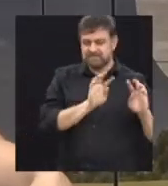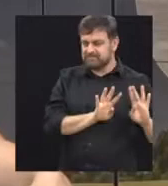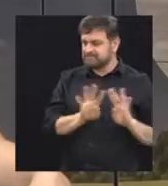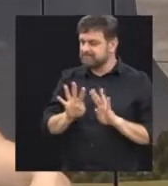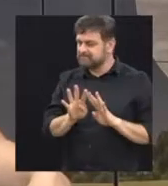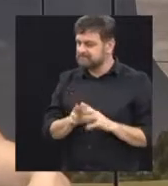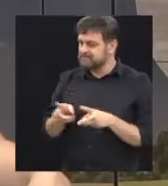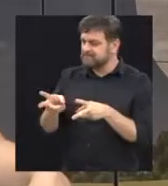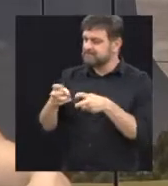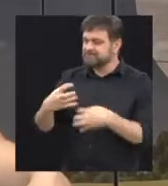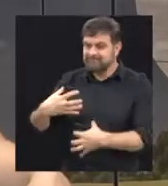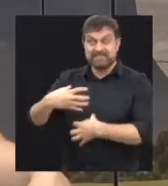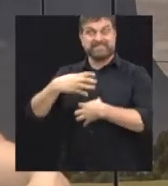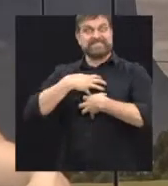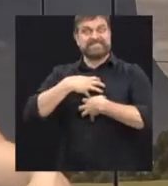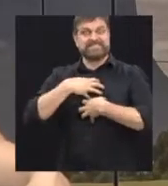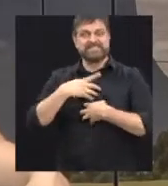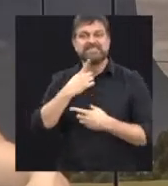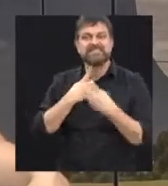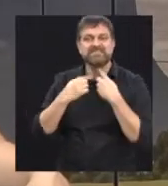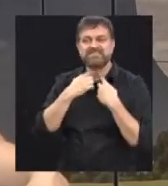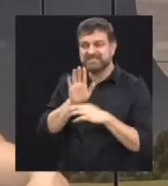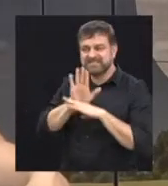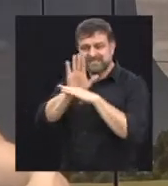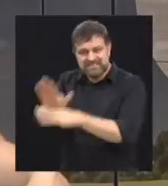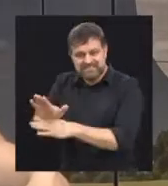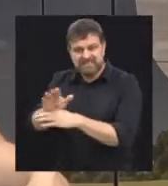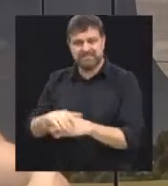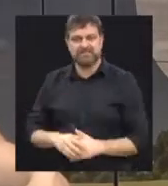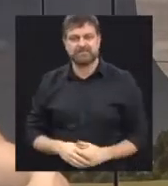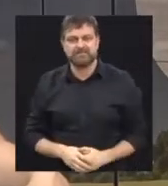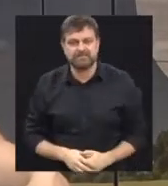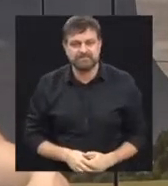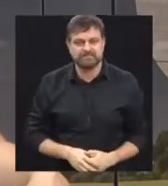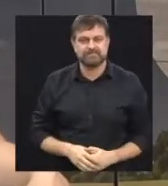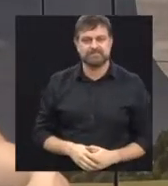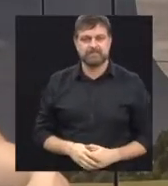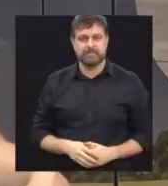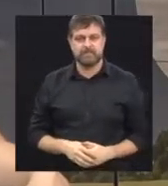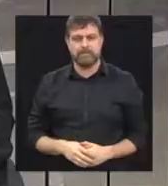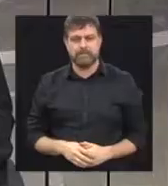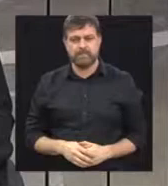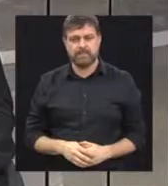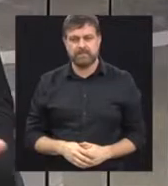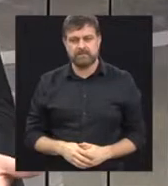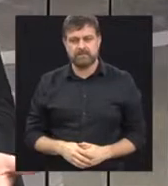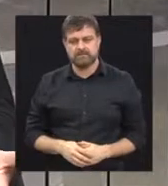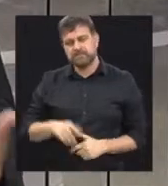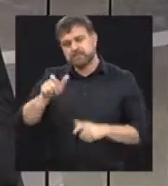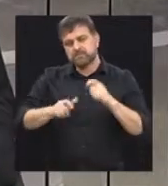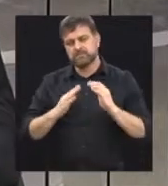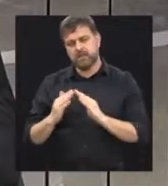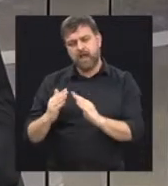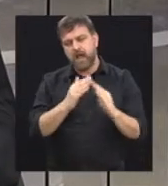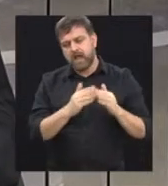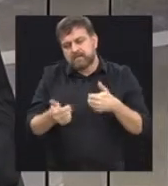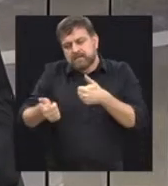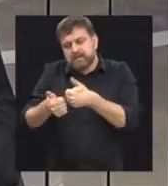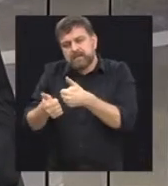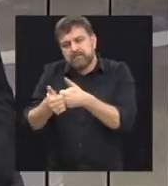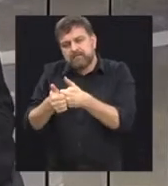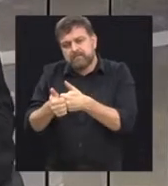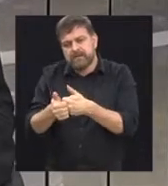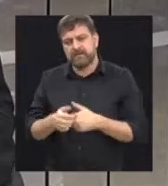ali, já está com a gente. Já está inserida no projeto. Ela sabe, sem dúvida nenhuma. E o pessoal do entorno que deu início